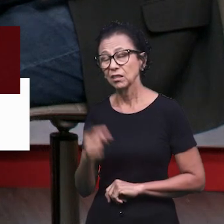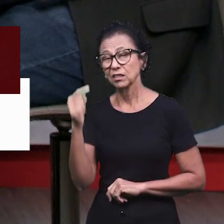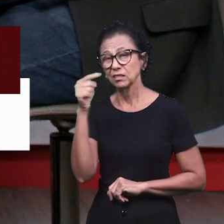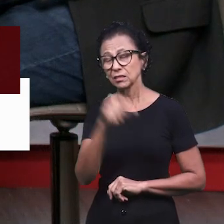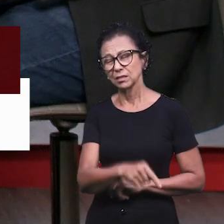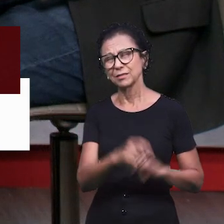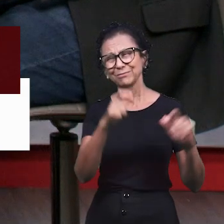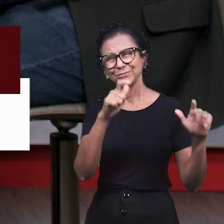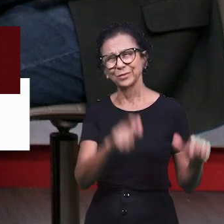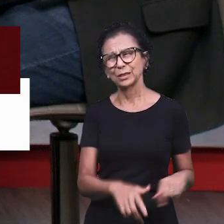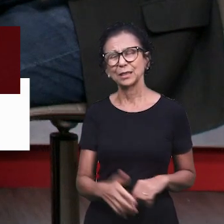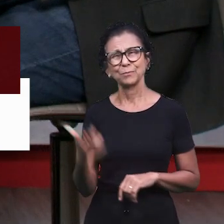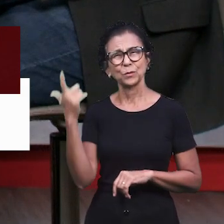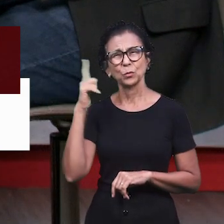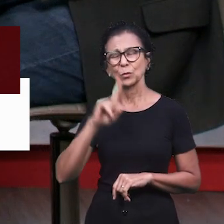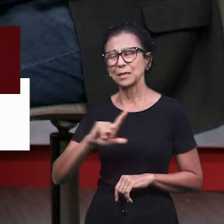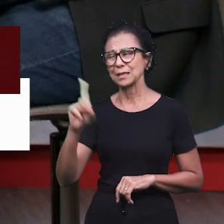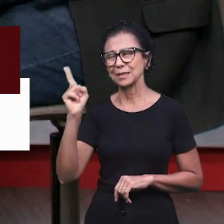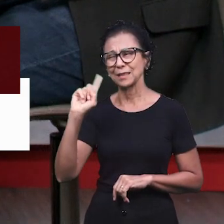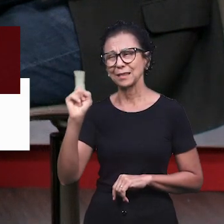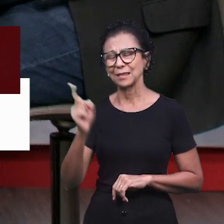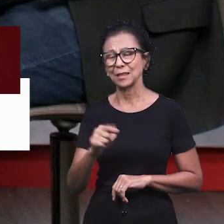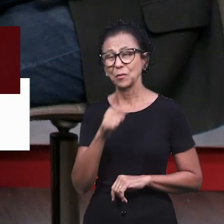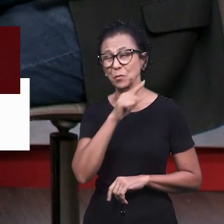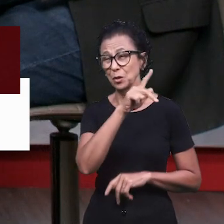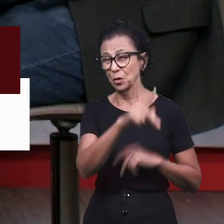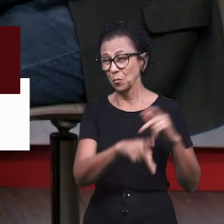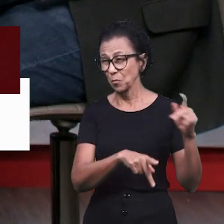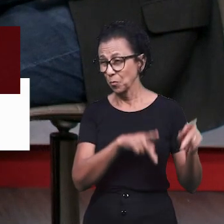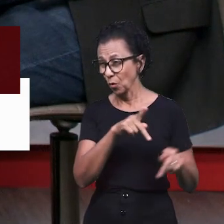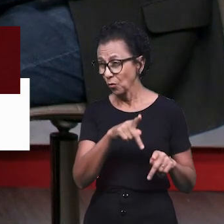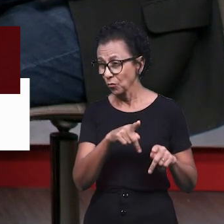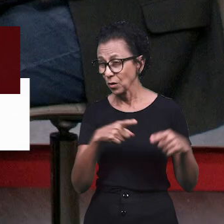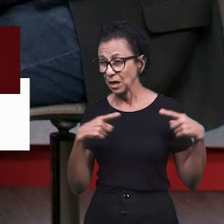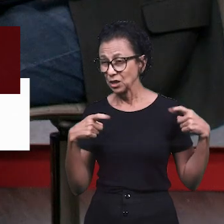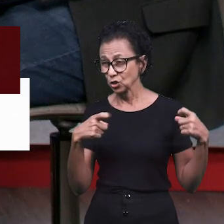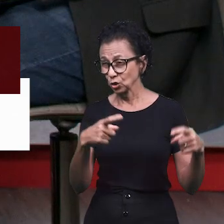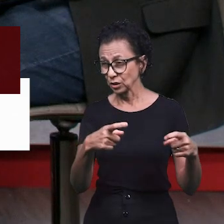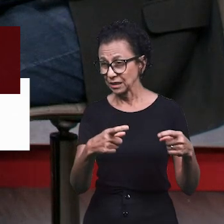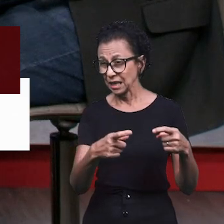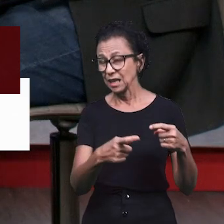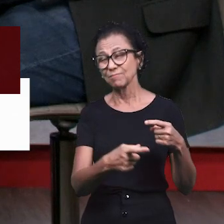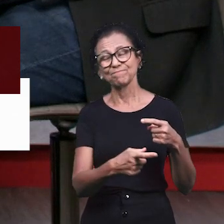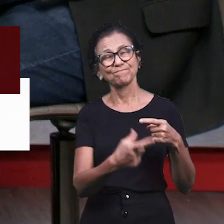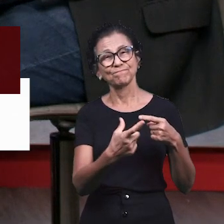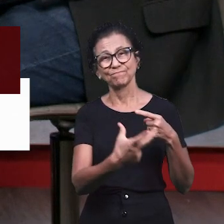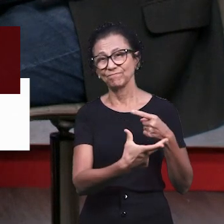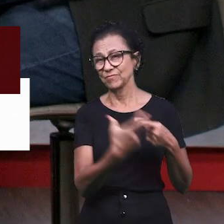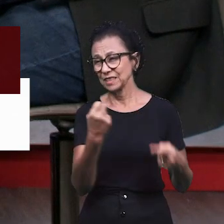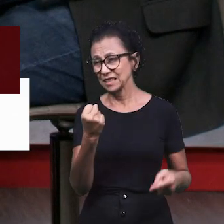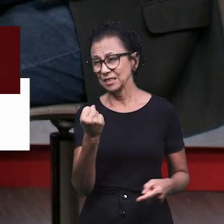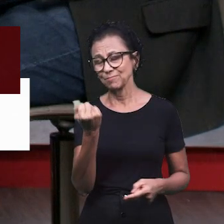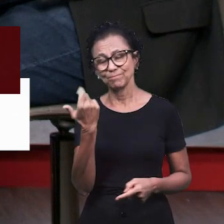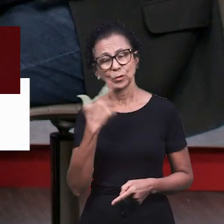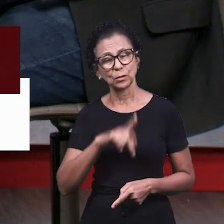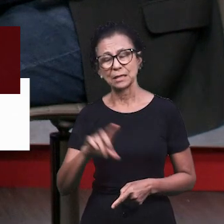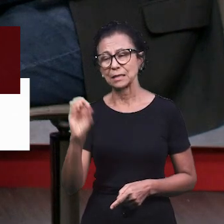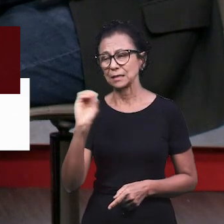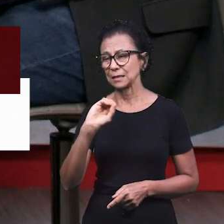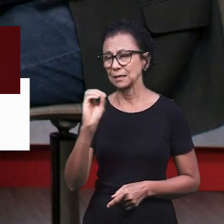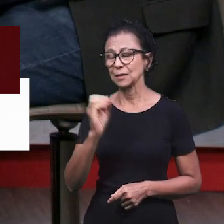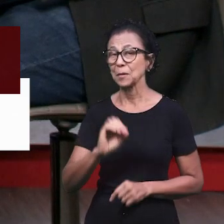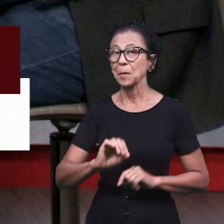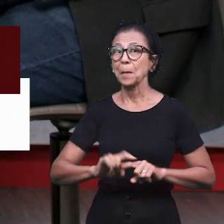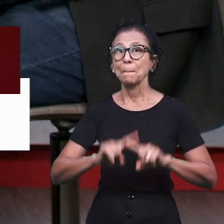não conseguiriam vencer o povo para tomar posse da terra. Mas houve 2 que trouxeram